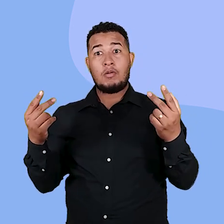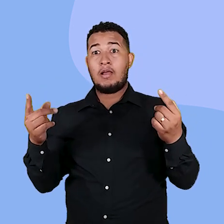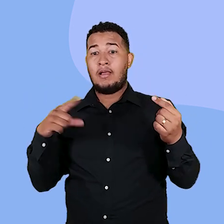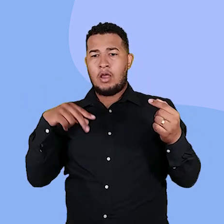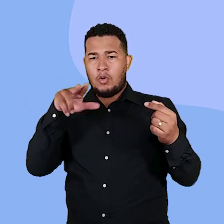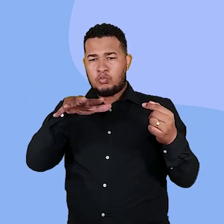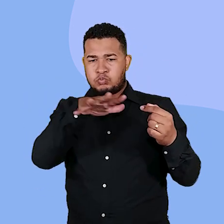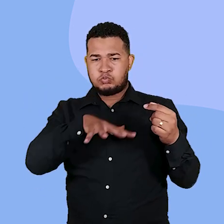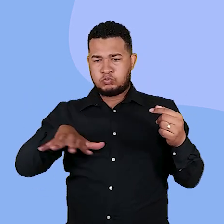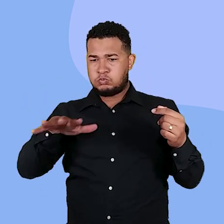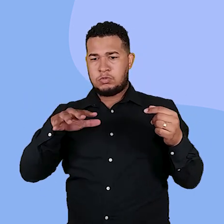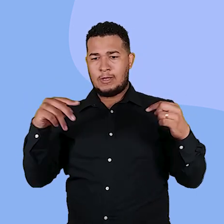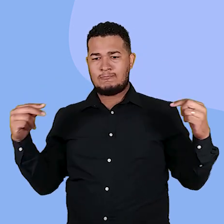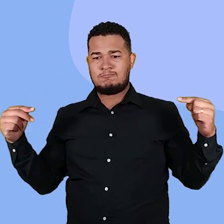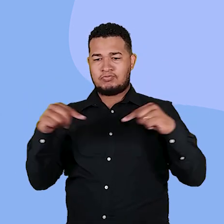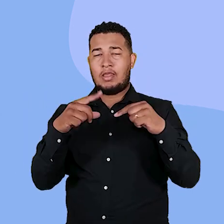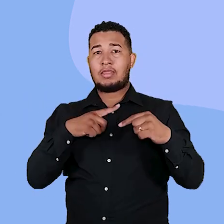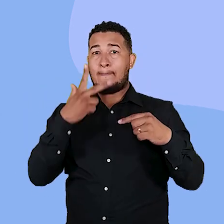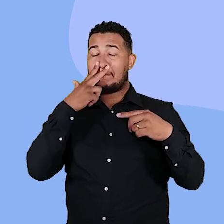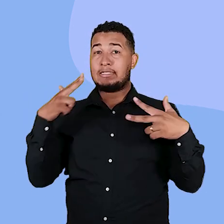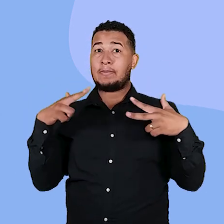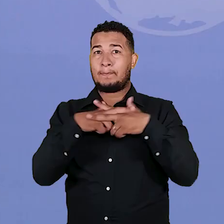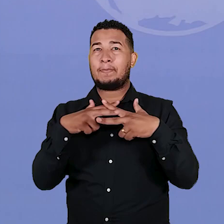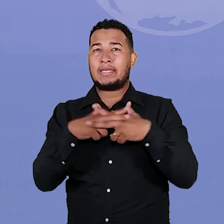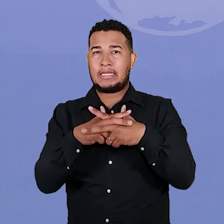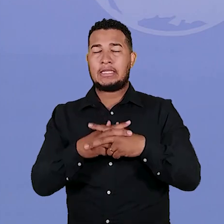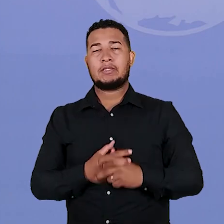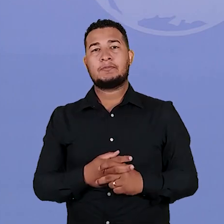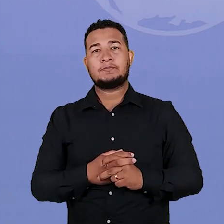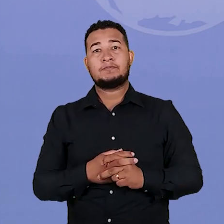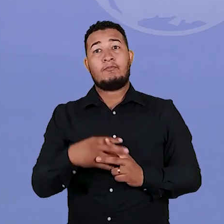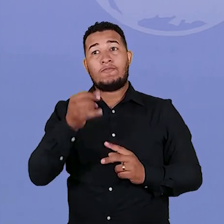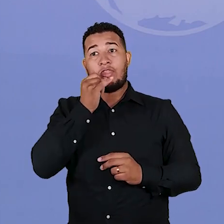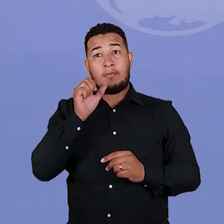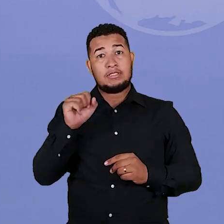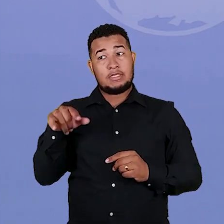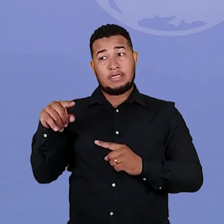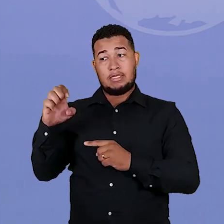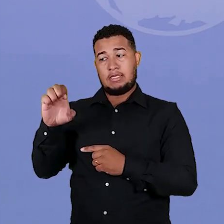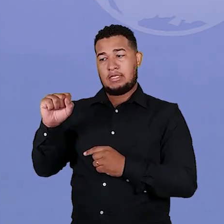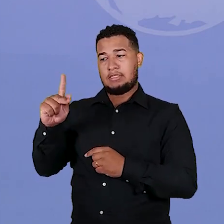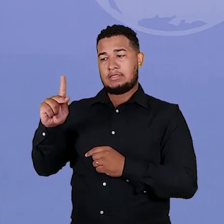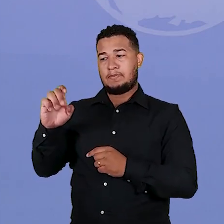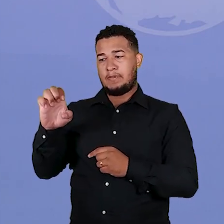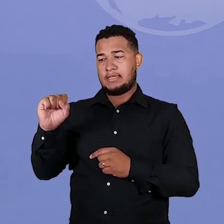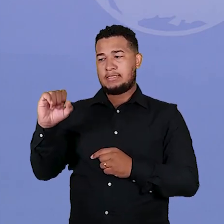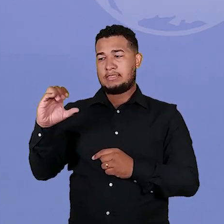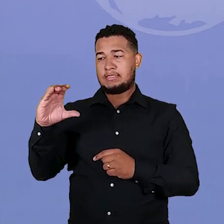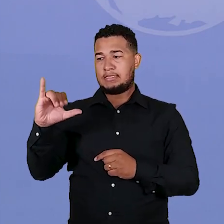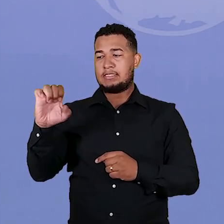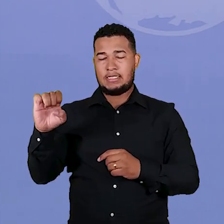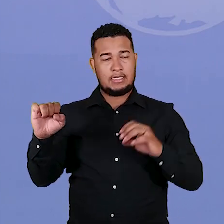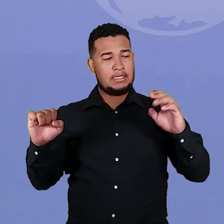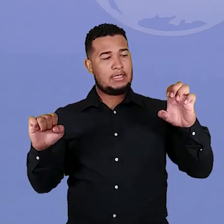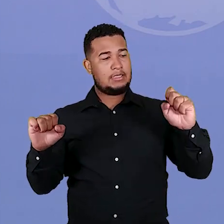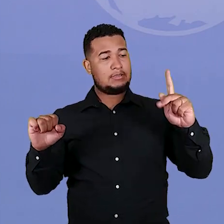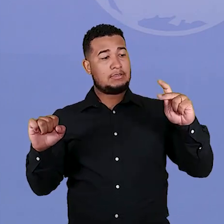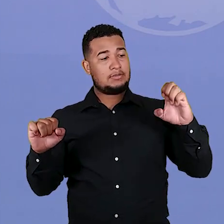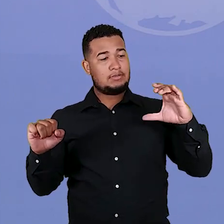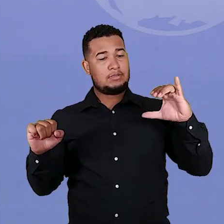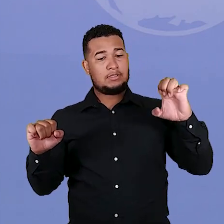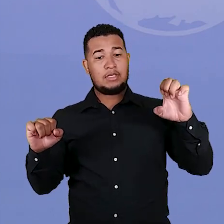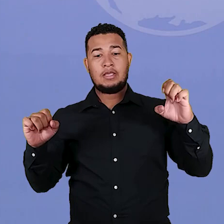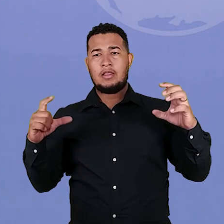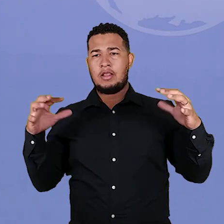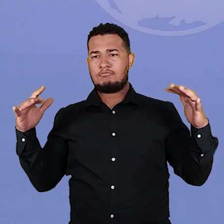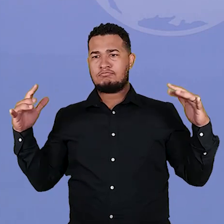uma competição pelo mesmo recurso que o meio oferece. Então, olha só, quando duas espécies, em algum ponto ali, o